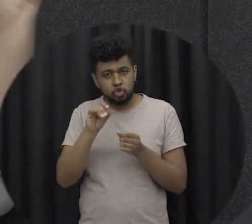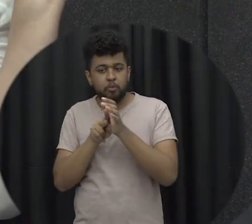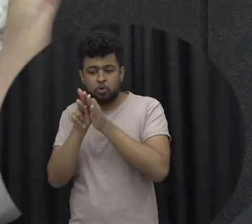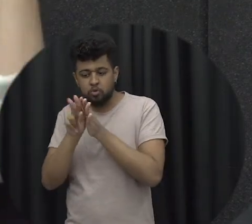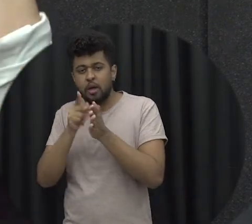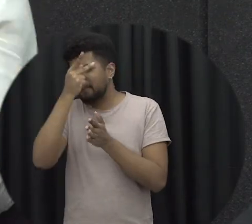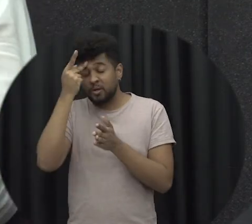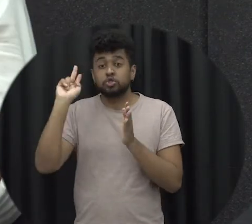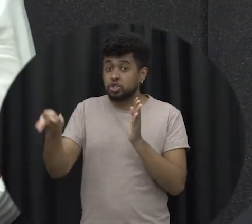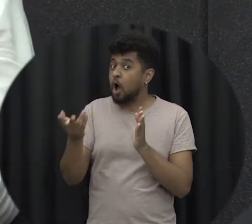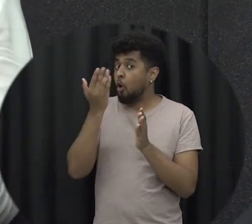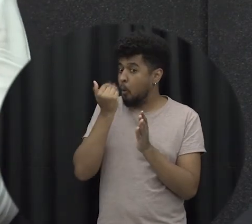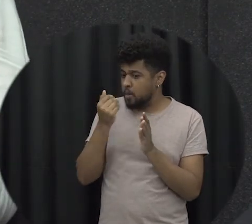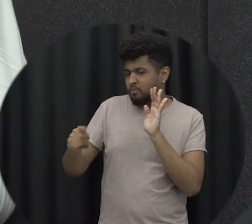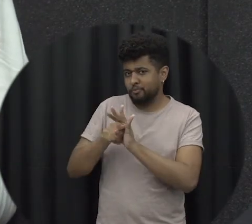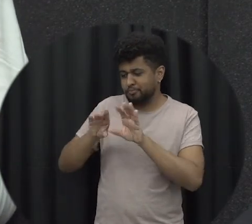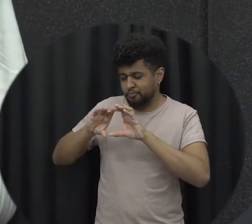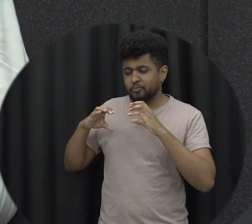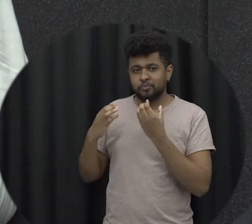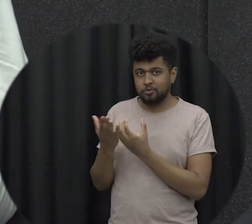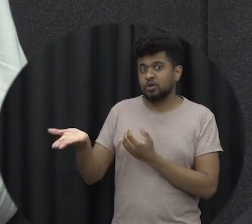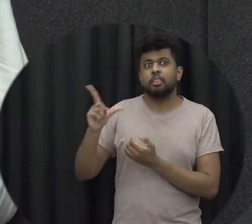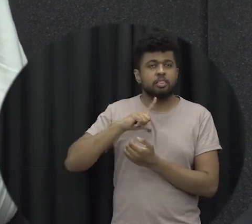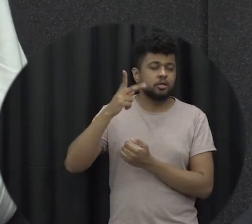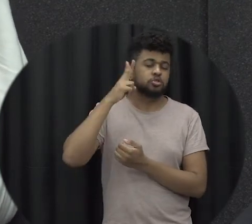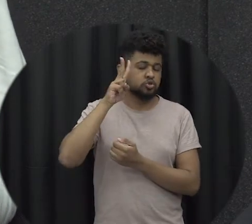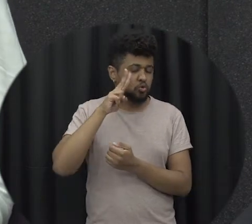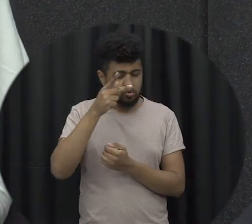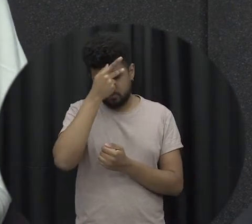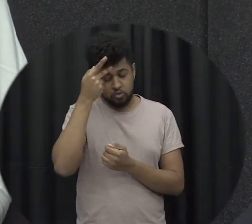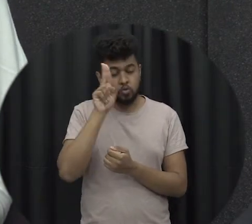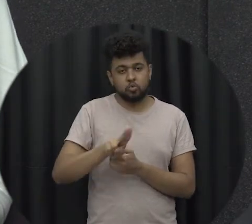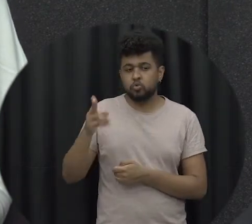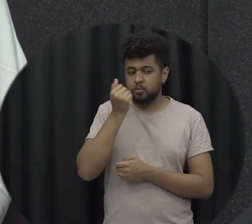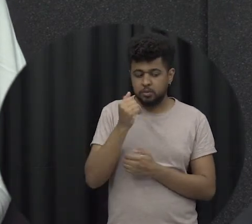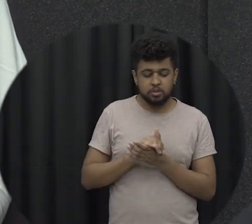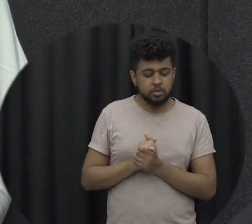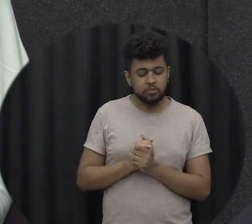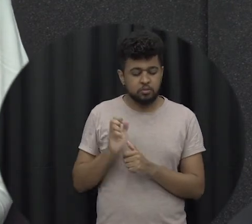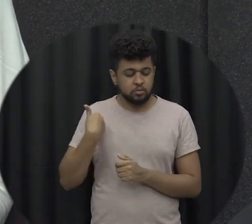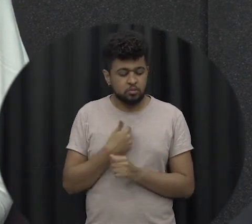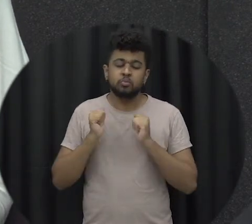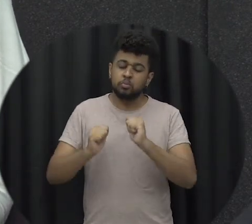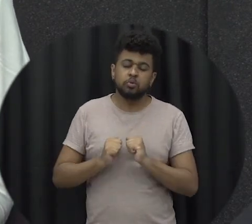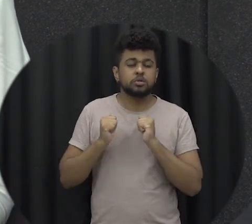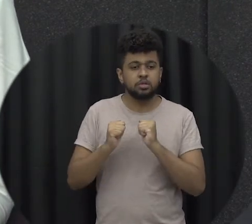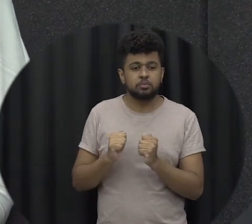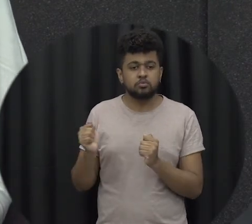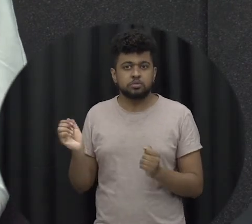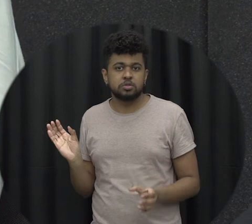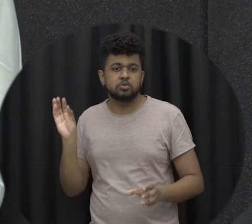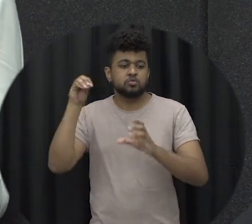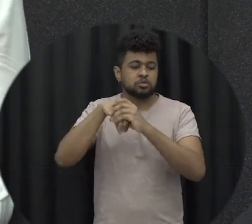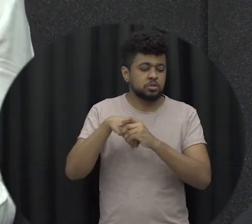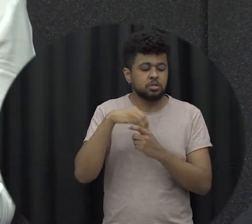que alguém já testou no próprio comunidade, né? Então, já tem um histórico de uso como alimentação. Aí a gente já